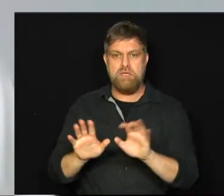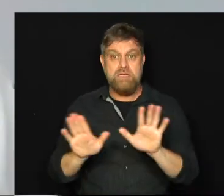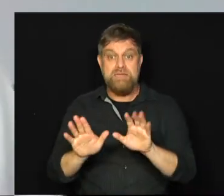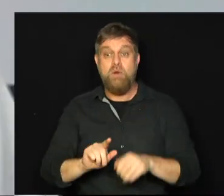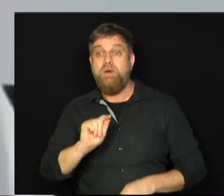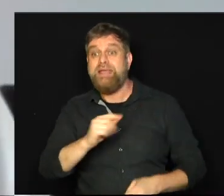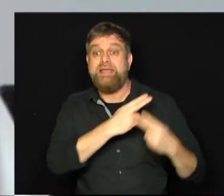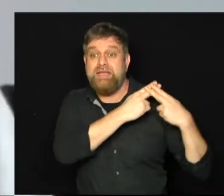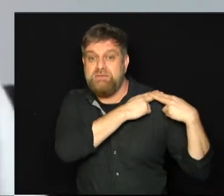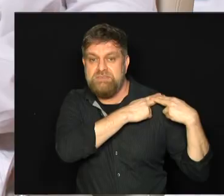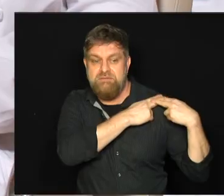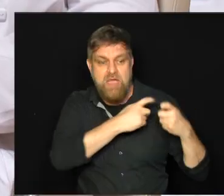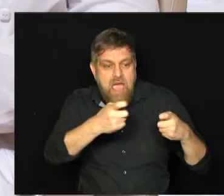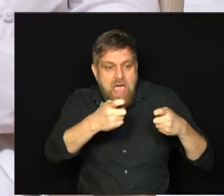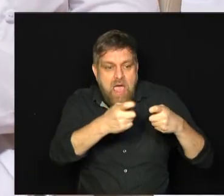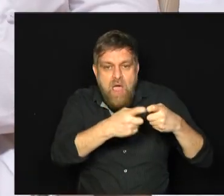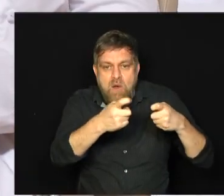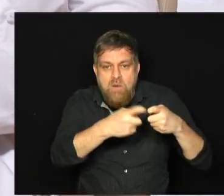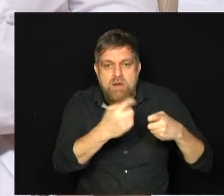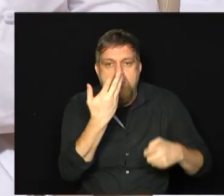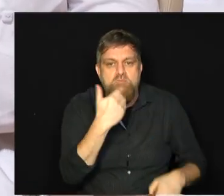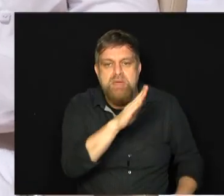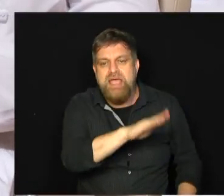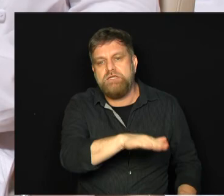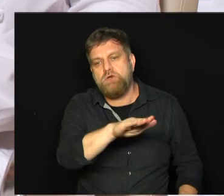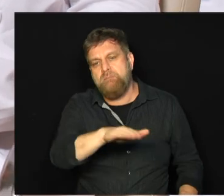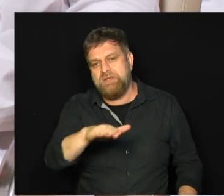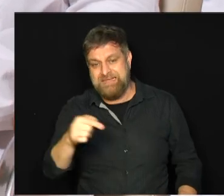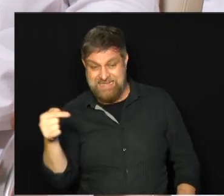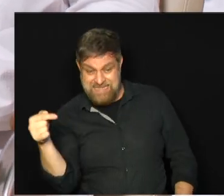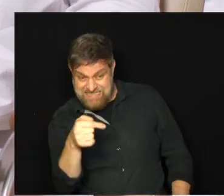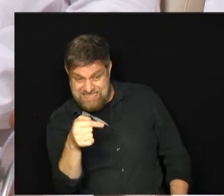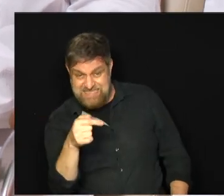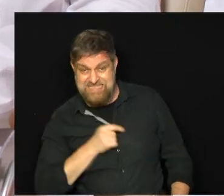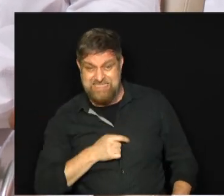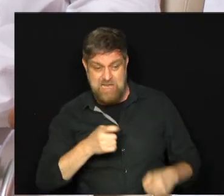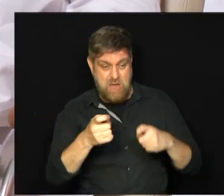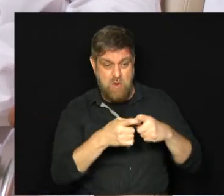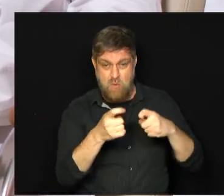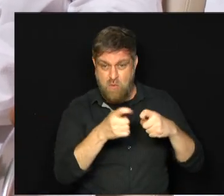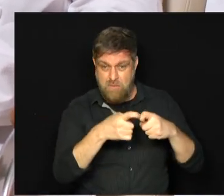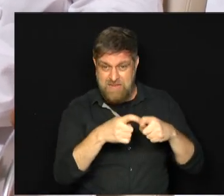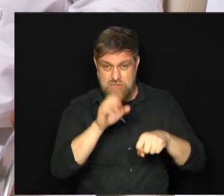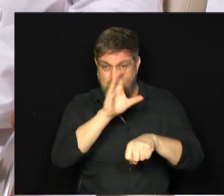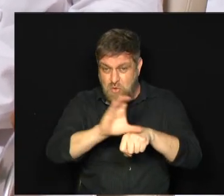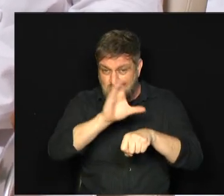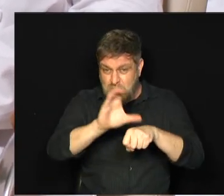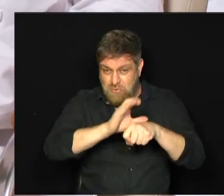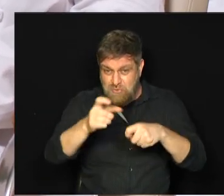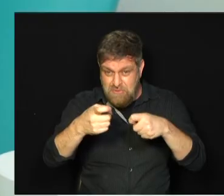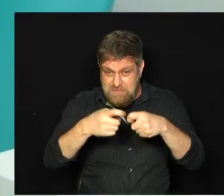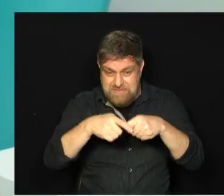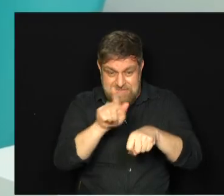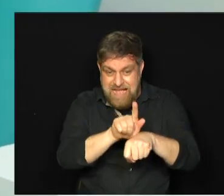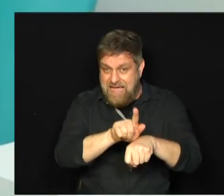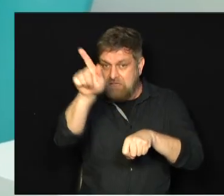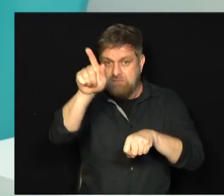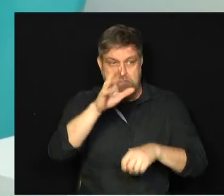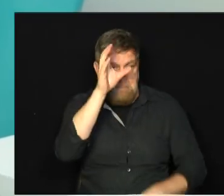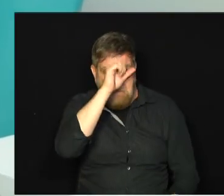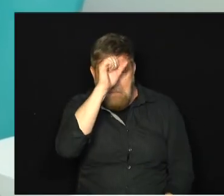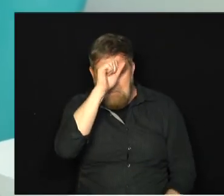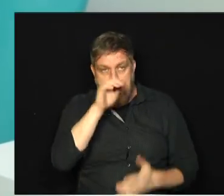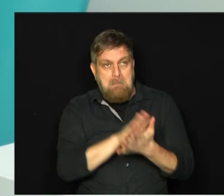do pediatra. E se o pediatra não aprende no curso de graduação da medicina,